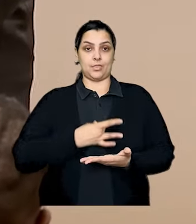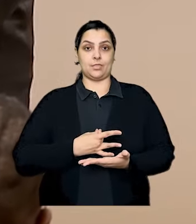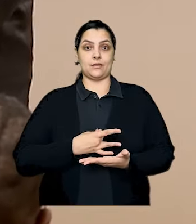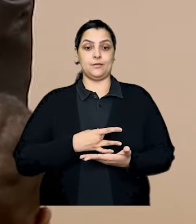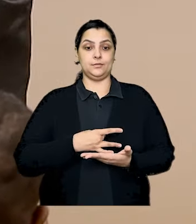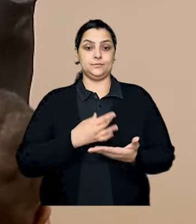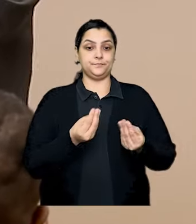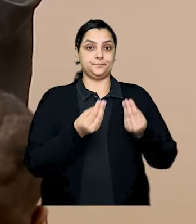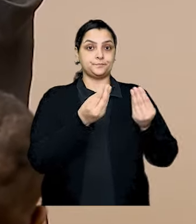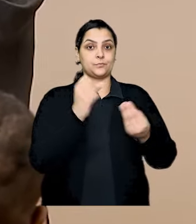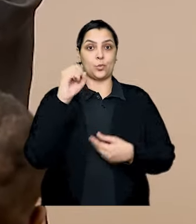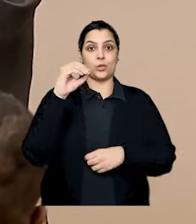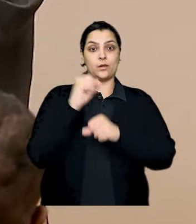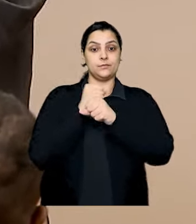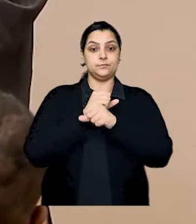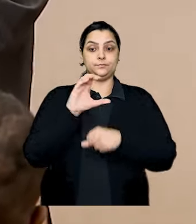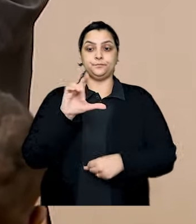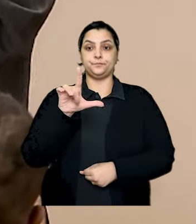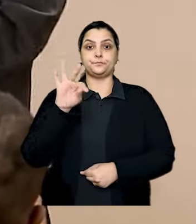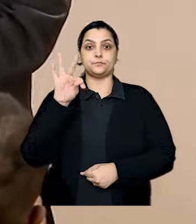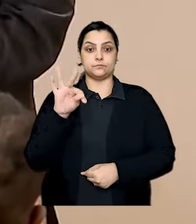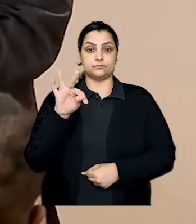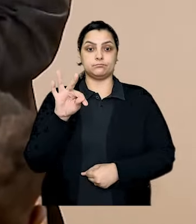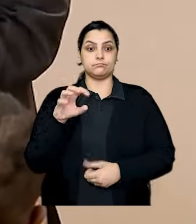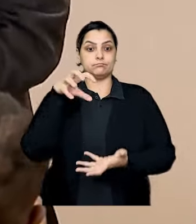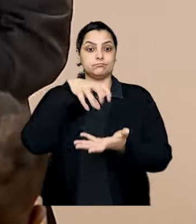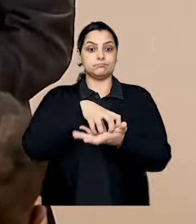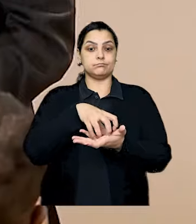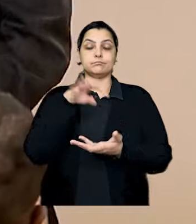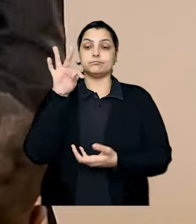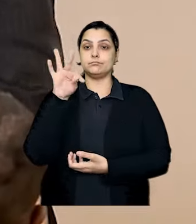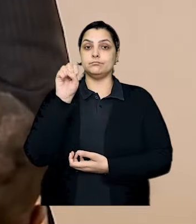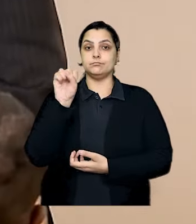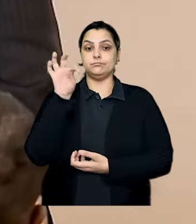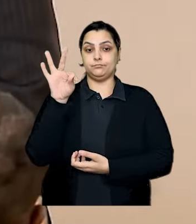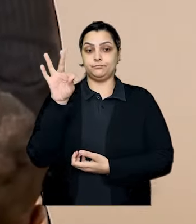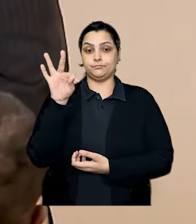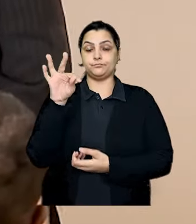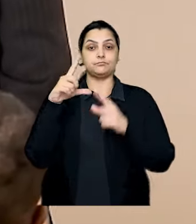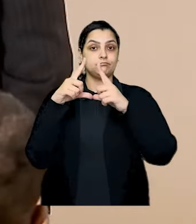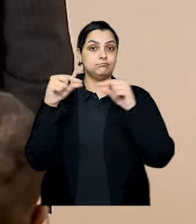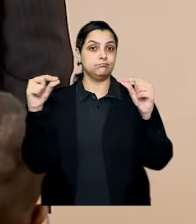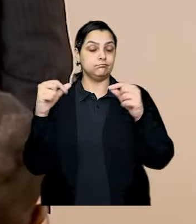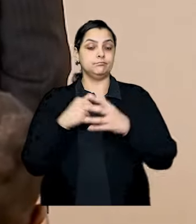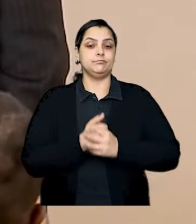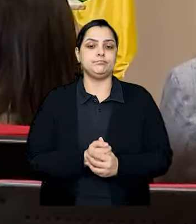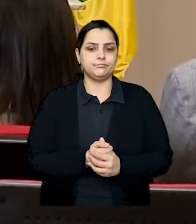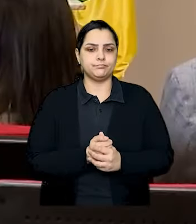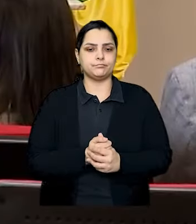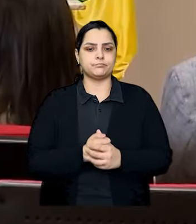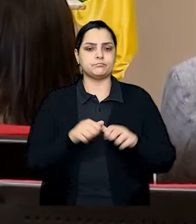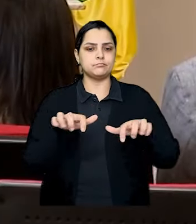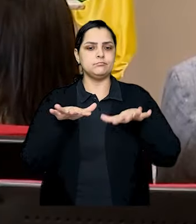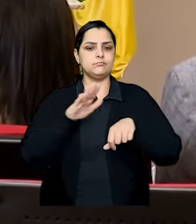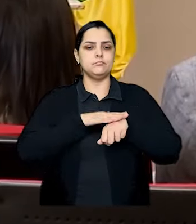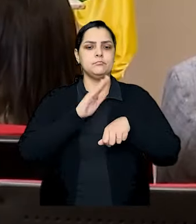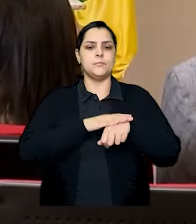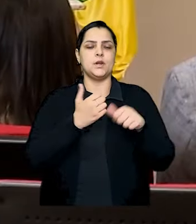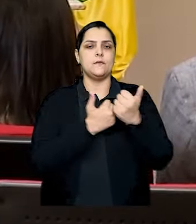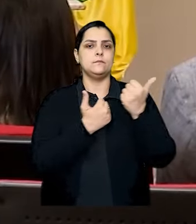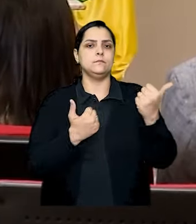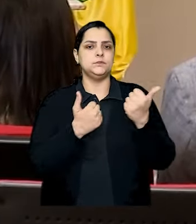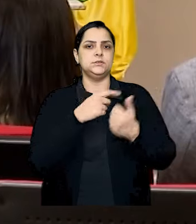medalha comemorativa aos 80 anos da CLT ocorreu na sede do Tribunal Superior do Trabalho em Brasília a cerimônia foi